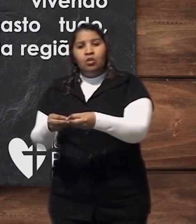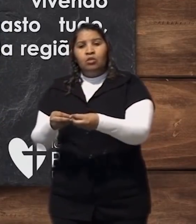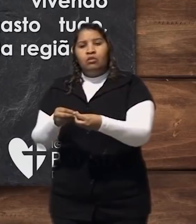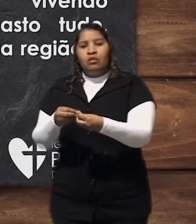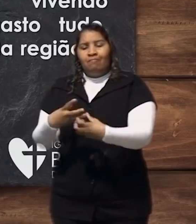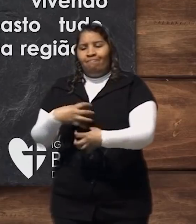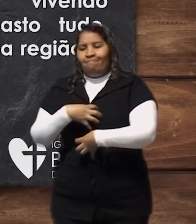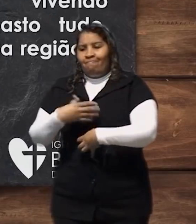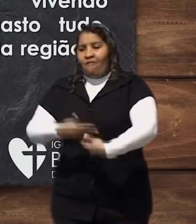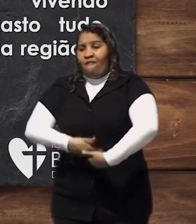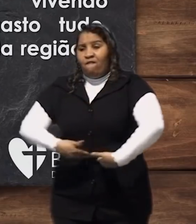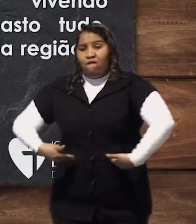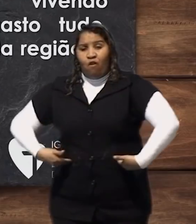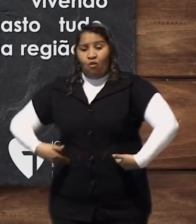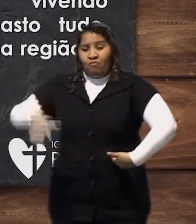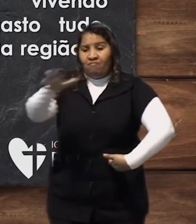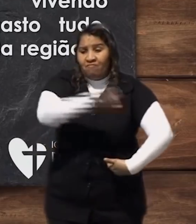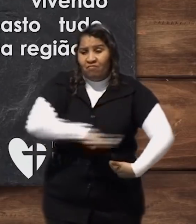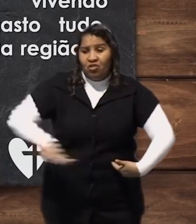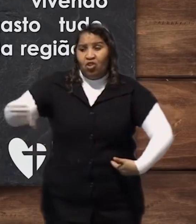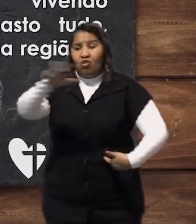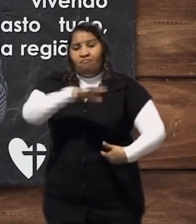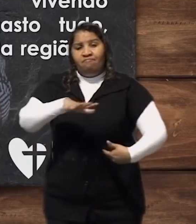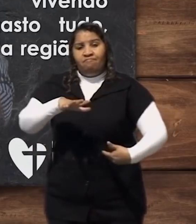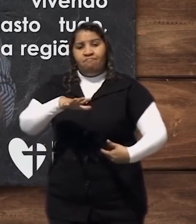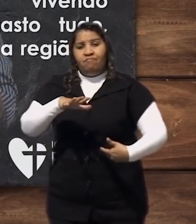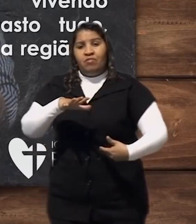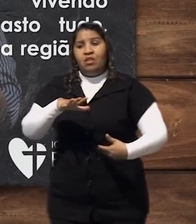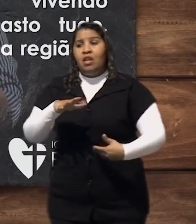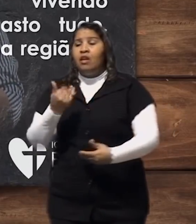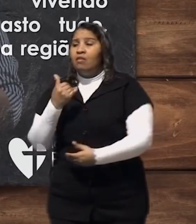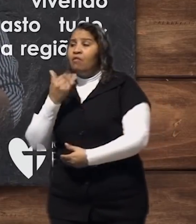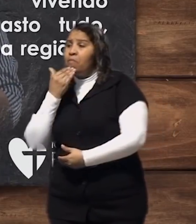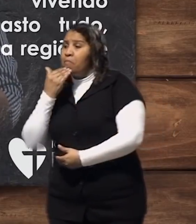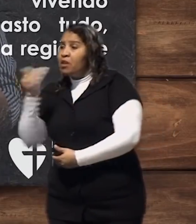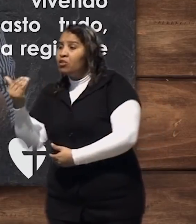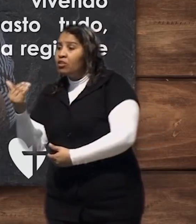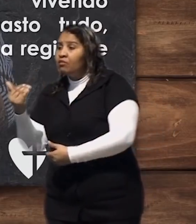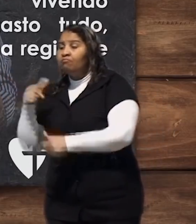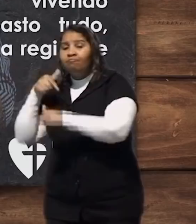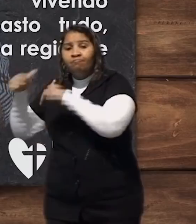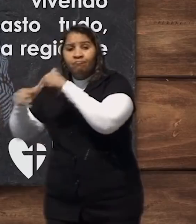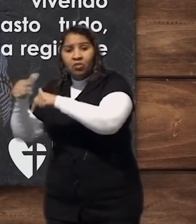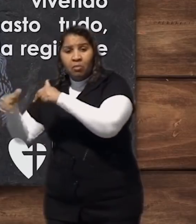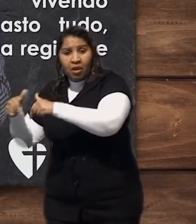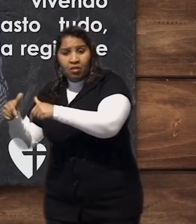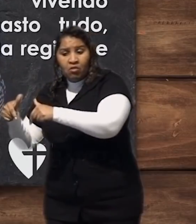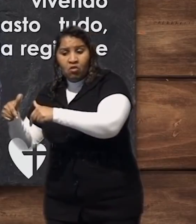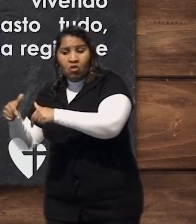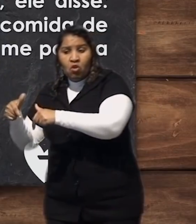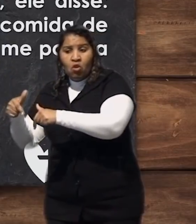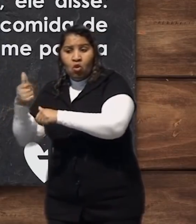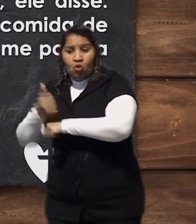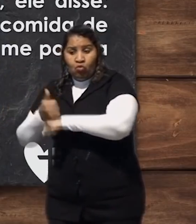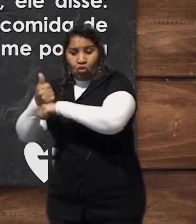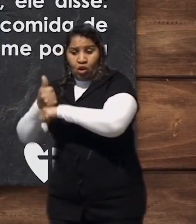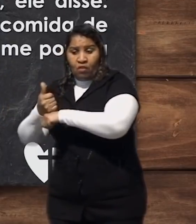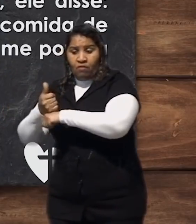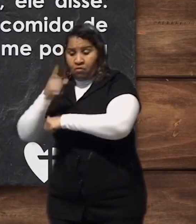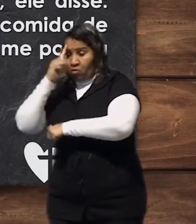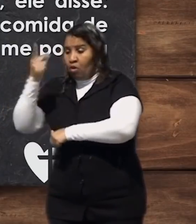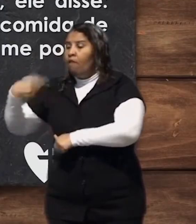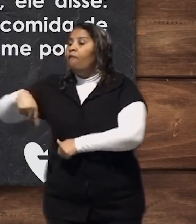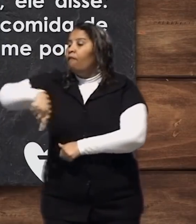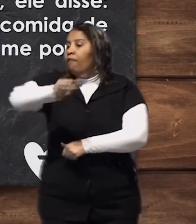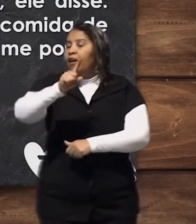foi entregasse a um dos cidadãos daquela região que mandou para o seu campo a fim de cuidar de porcos ele